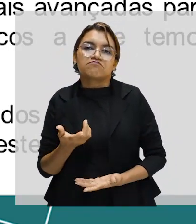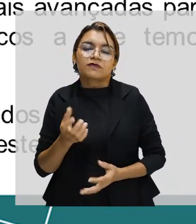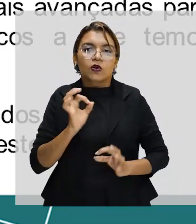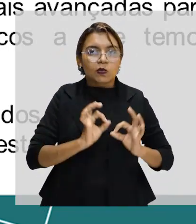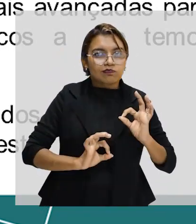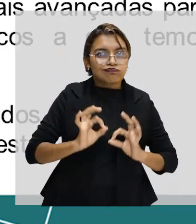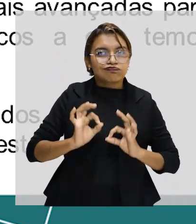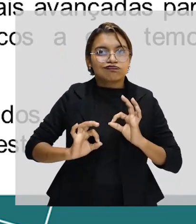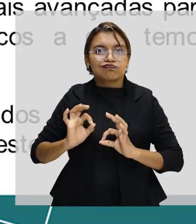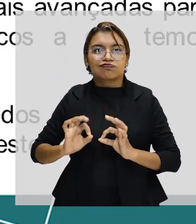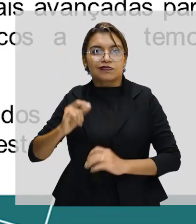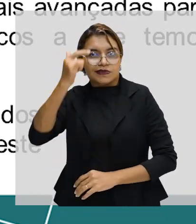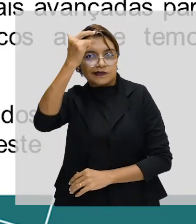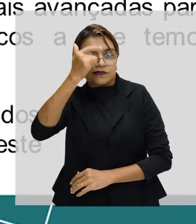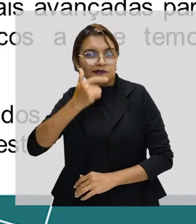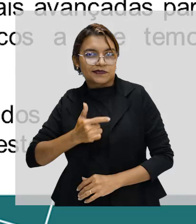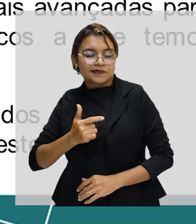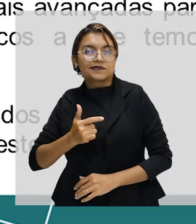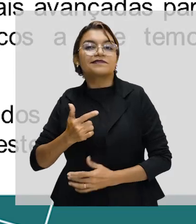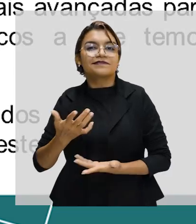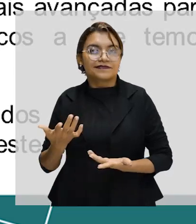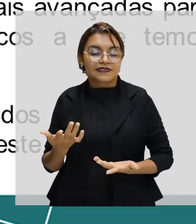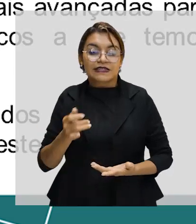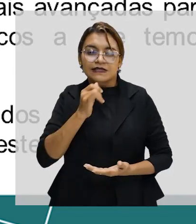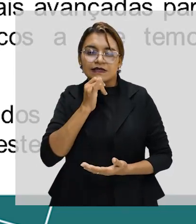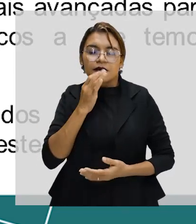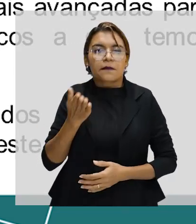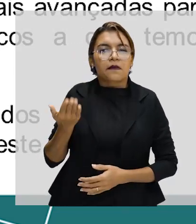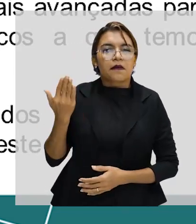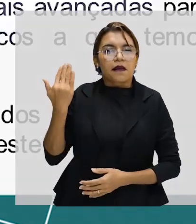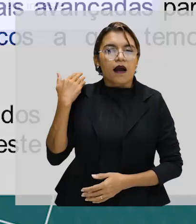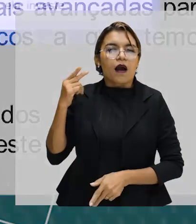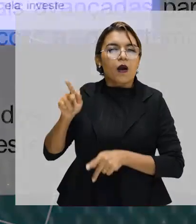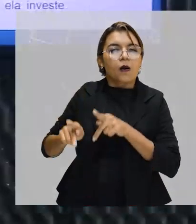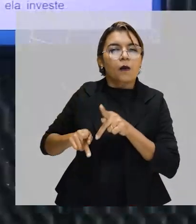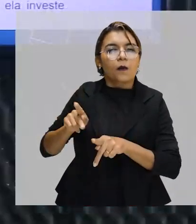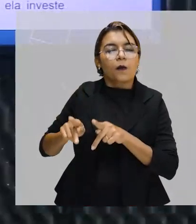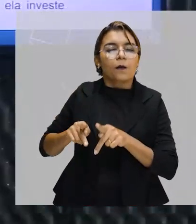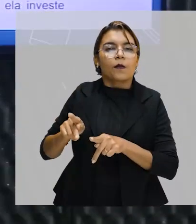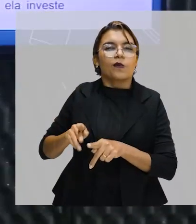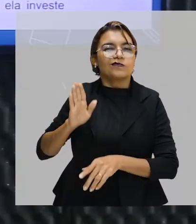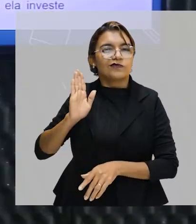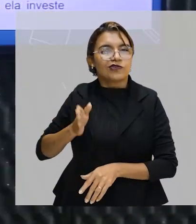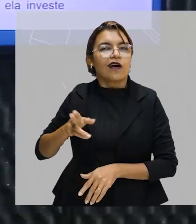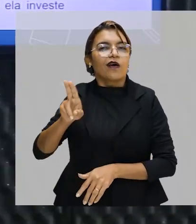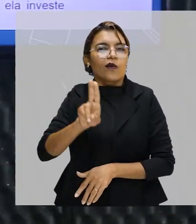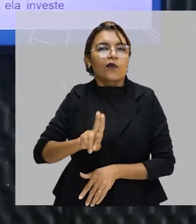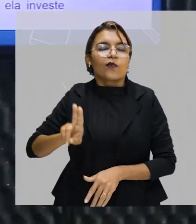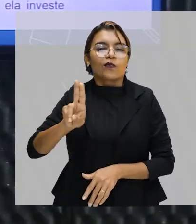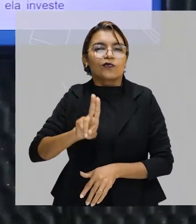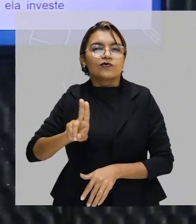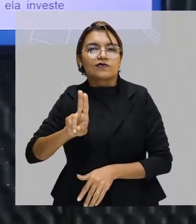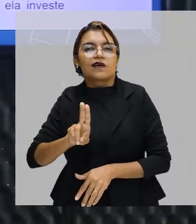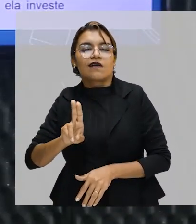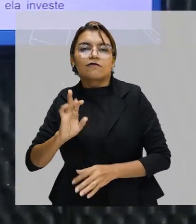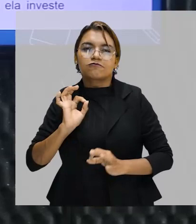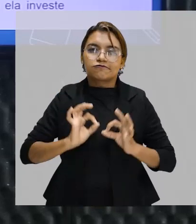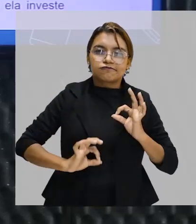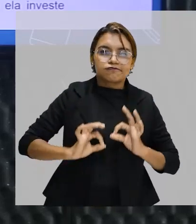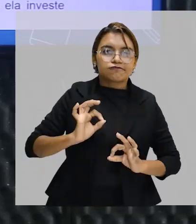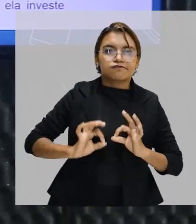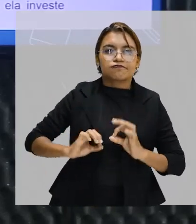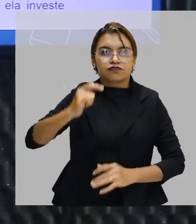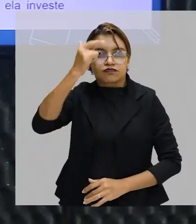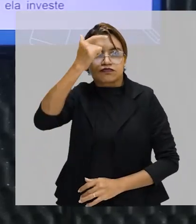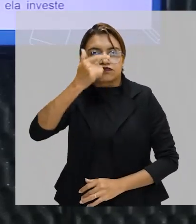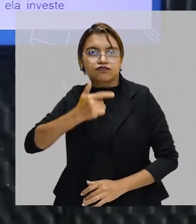muito antigo, né? As civilizações antigas elas já tinham esse cuidado com a